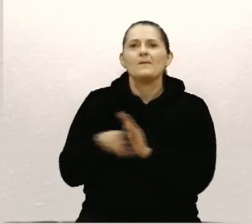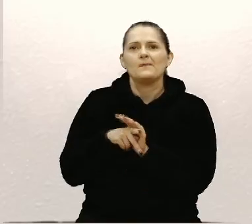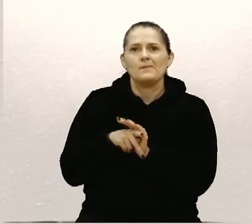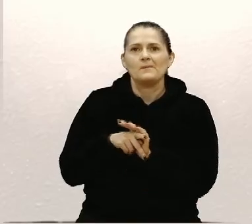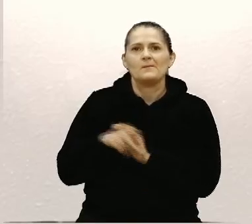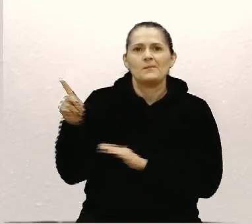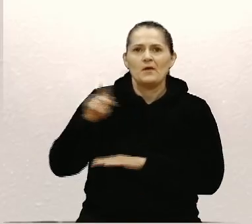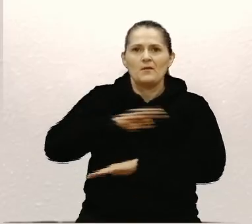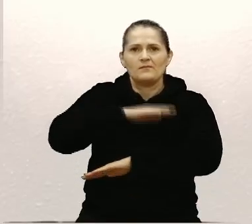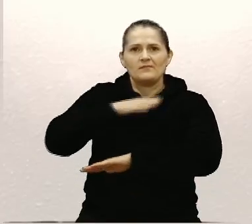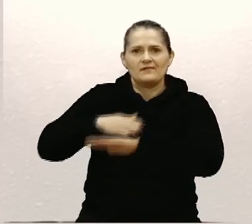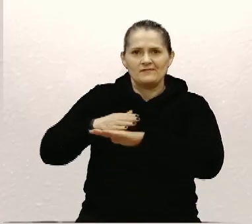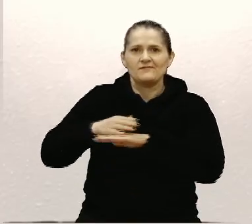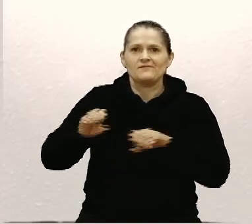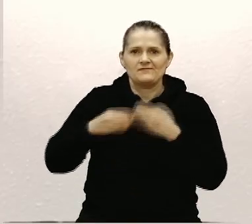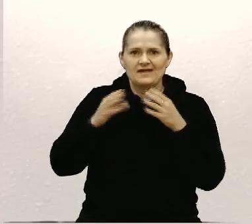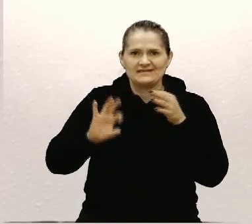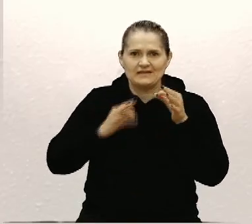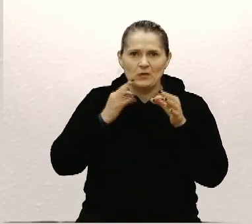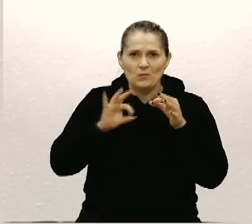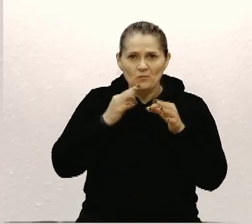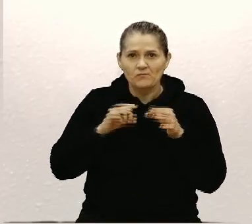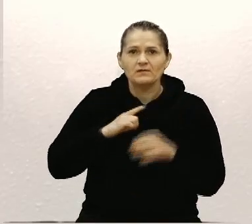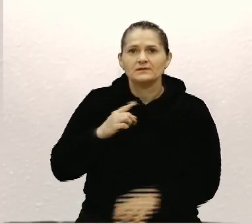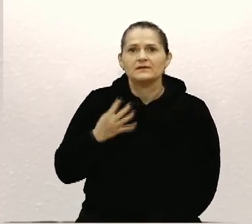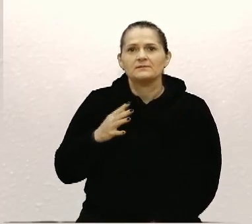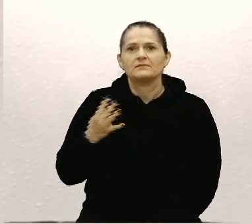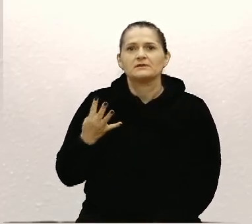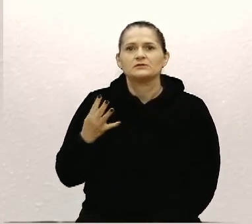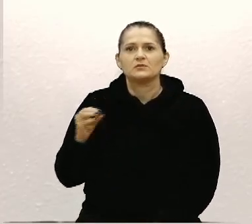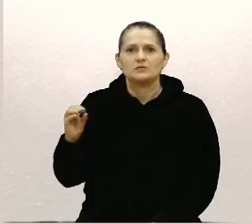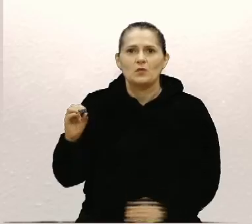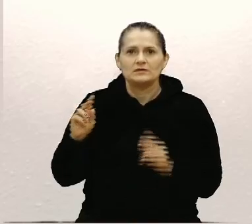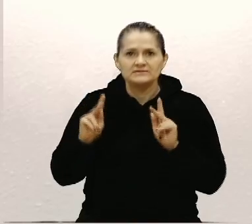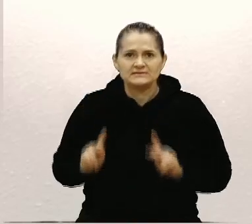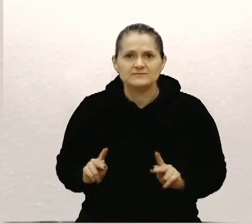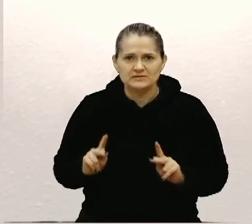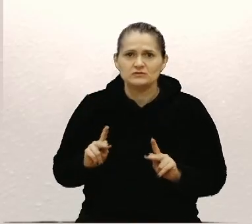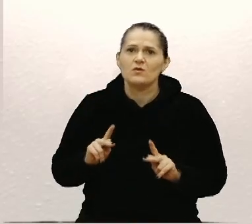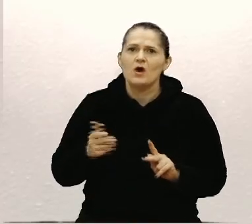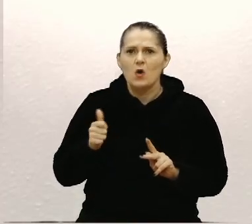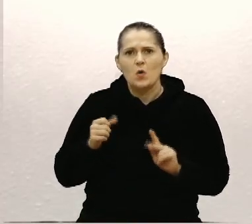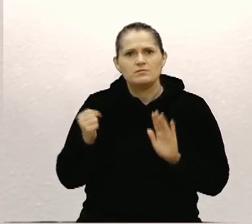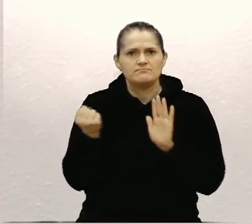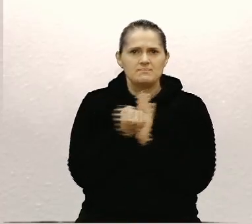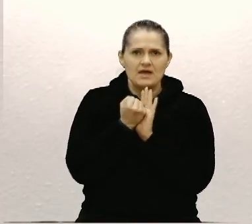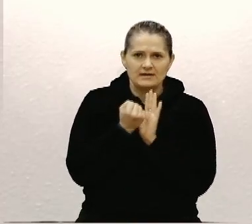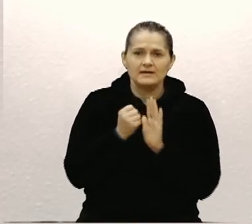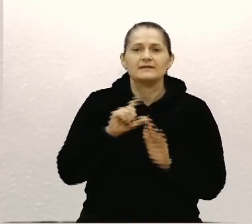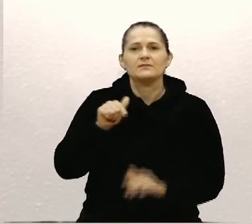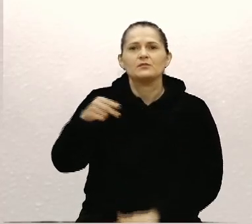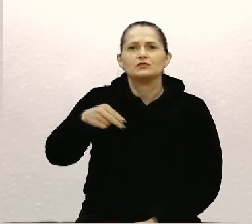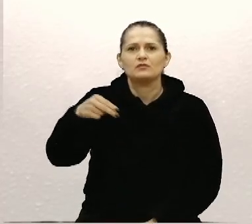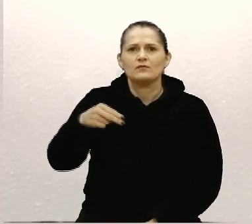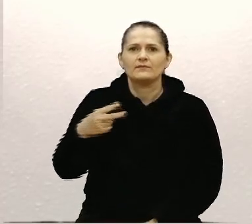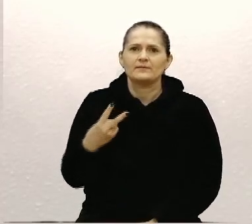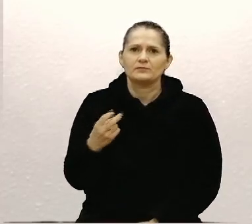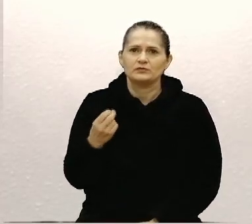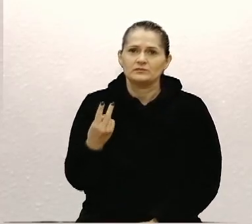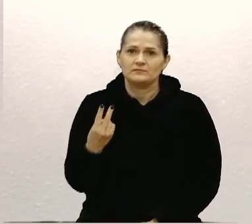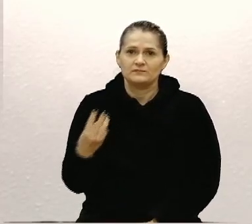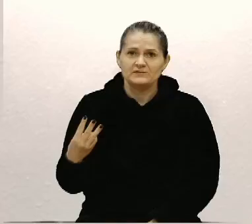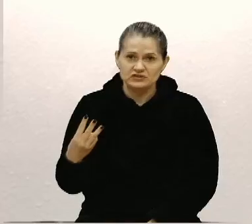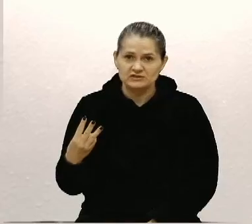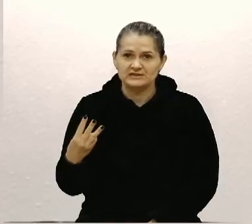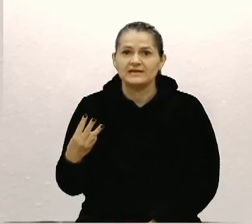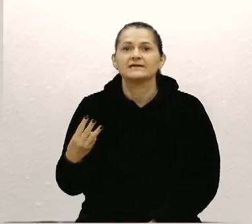Ramos, reunindo cerca de 400 pessoas e contou com 11 marcas. Em novembro de 2023, a segunda edição do evento contou com